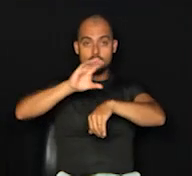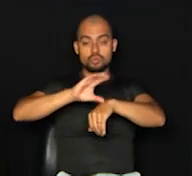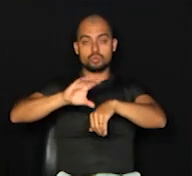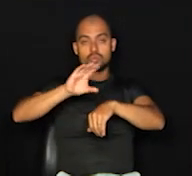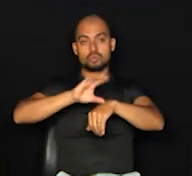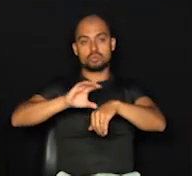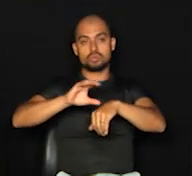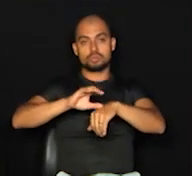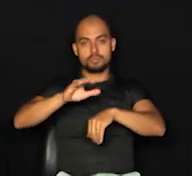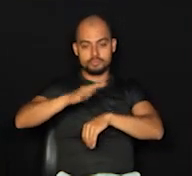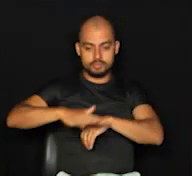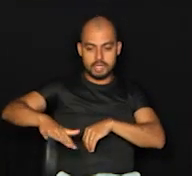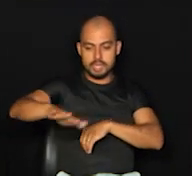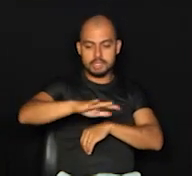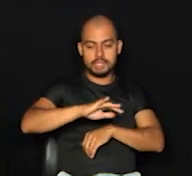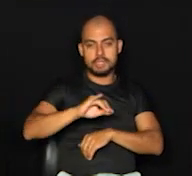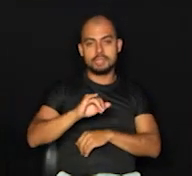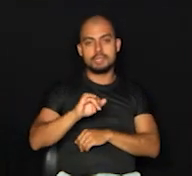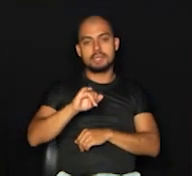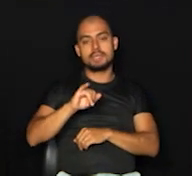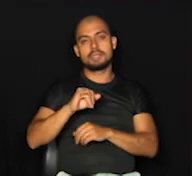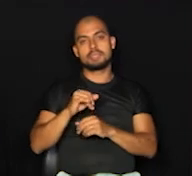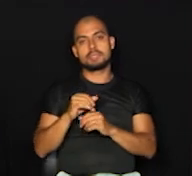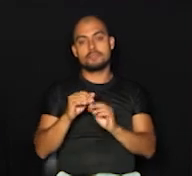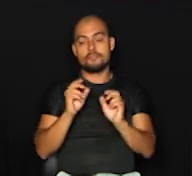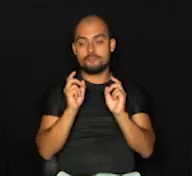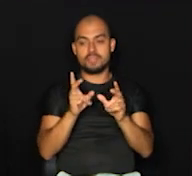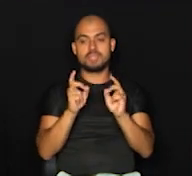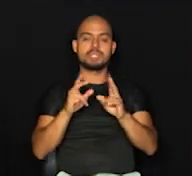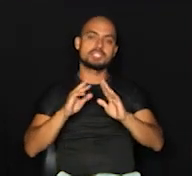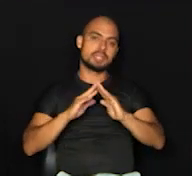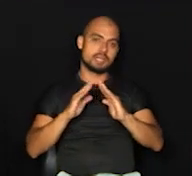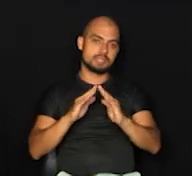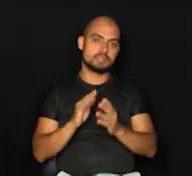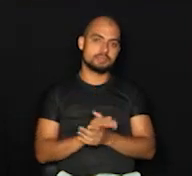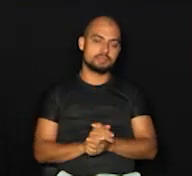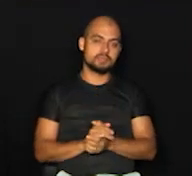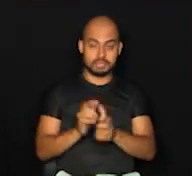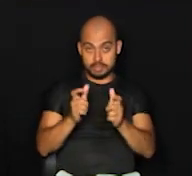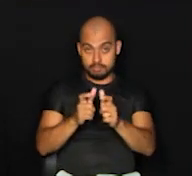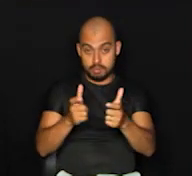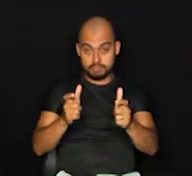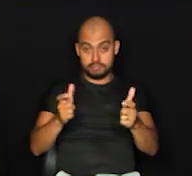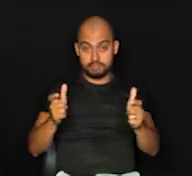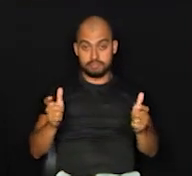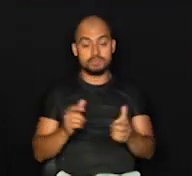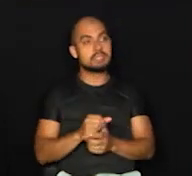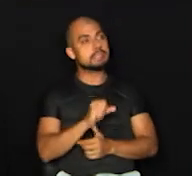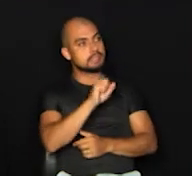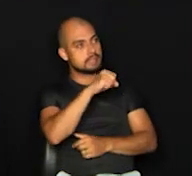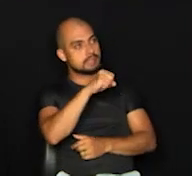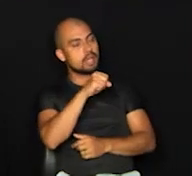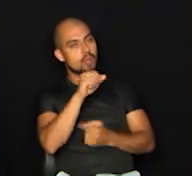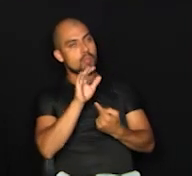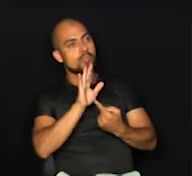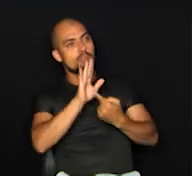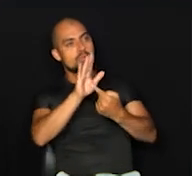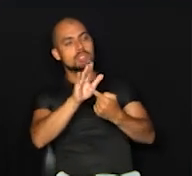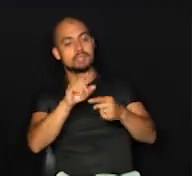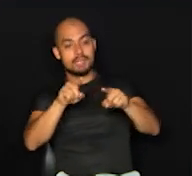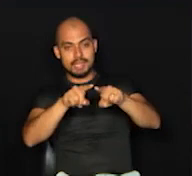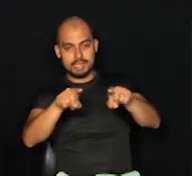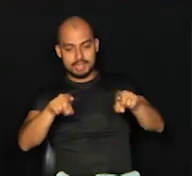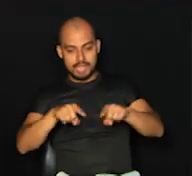área que está em pleno desenvolvimento aí, Gabriel. Inclusive a gente apresentou recentemente a venda de loteamentos. Campinas, ela